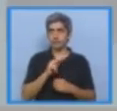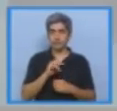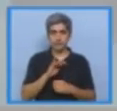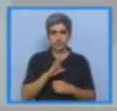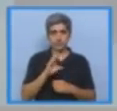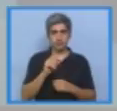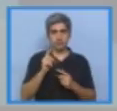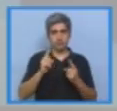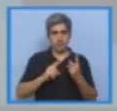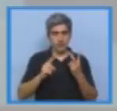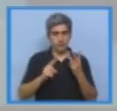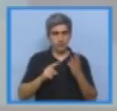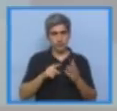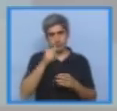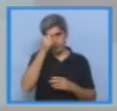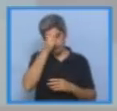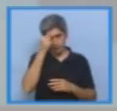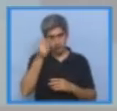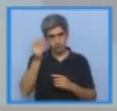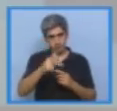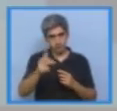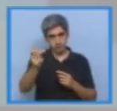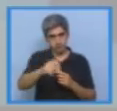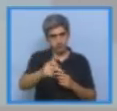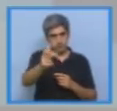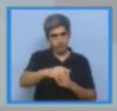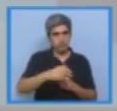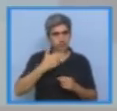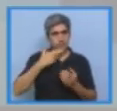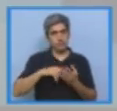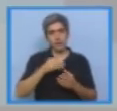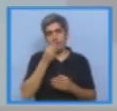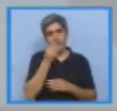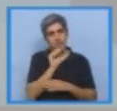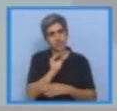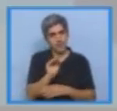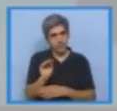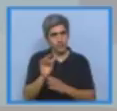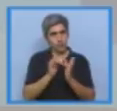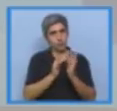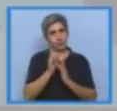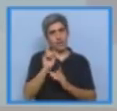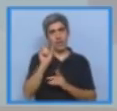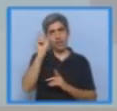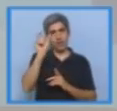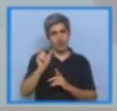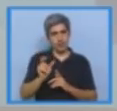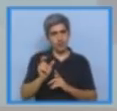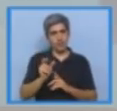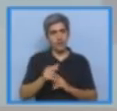sido recorrente também nestes domingos, o verdadeiro alimento, Jesus, verdadeiro alimento, ao fim e ao cabo